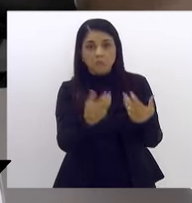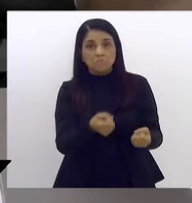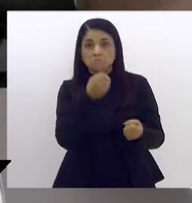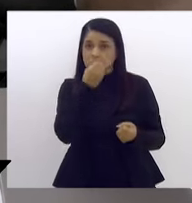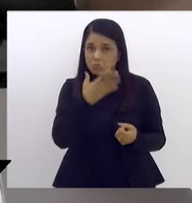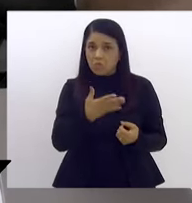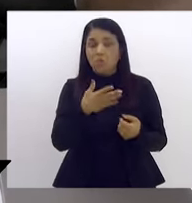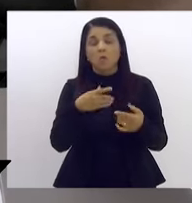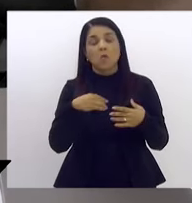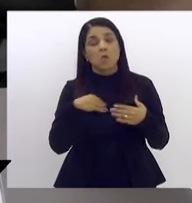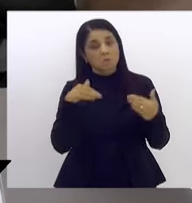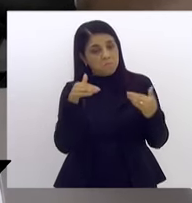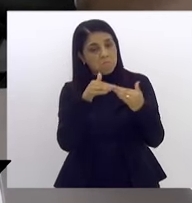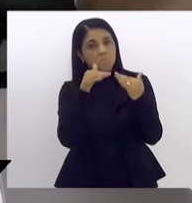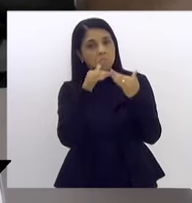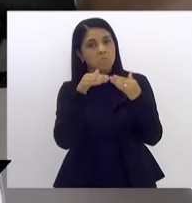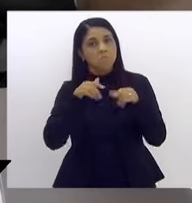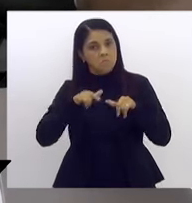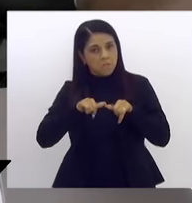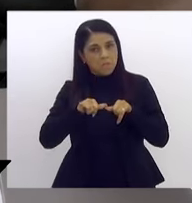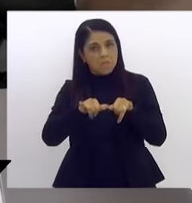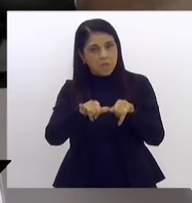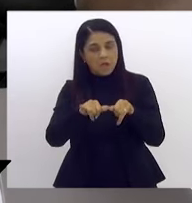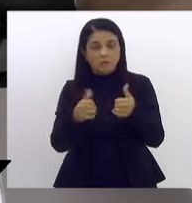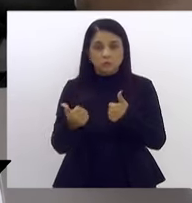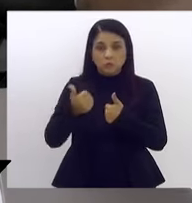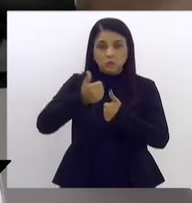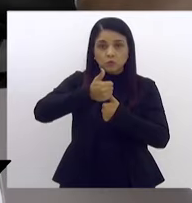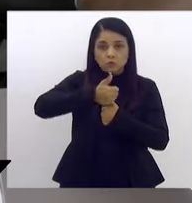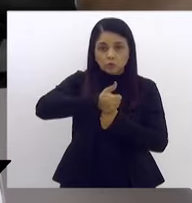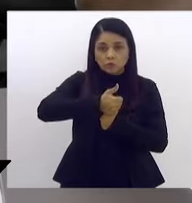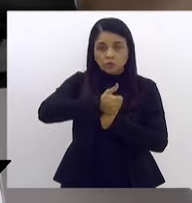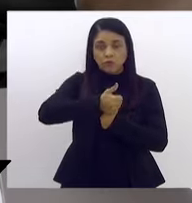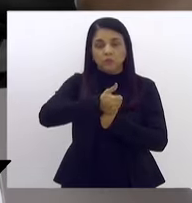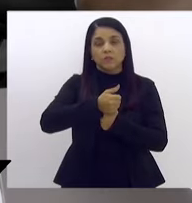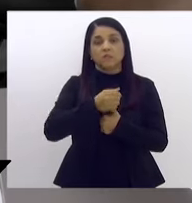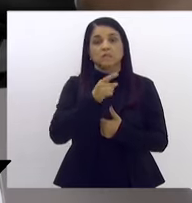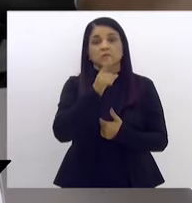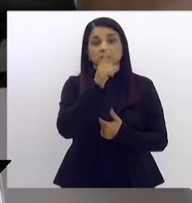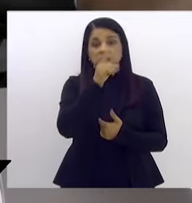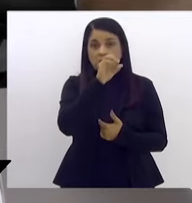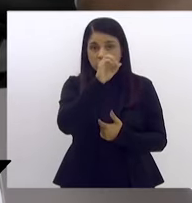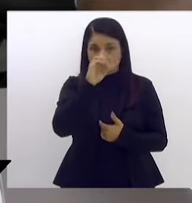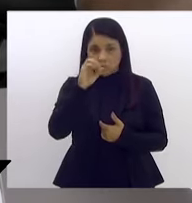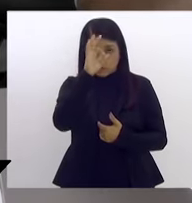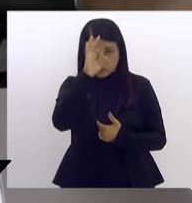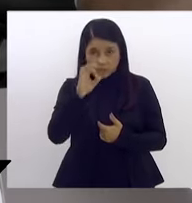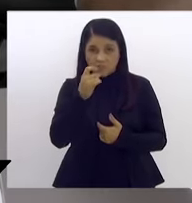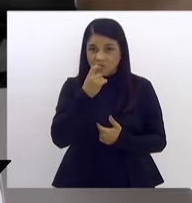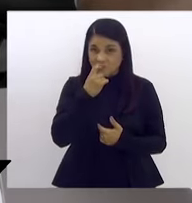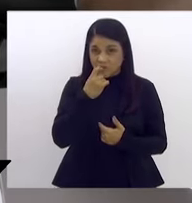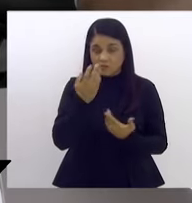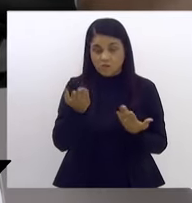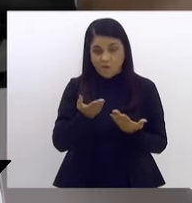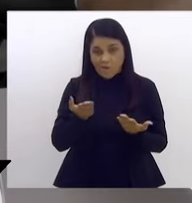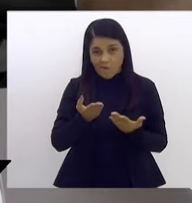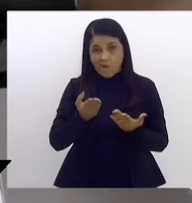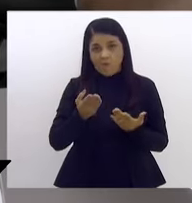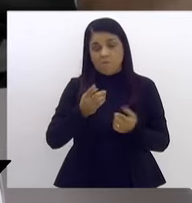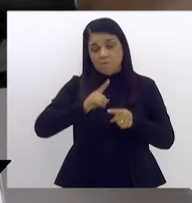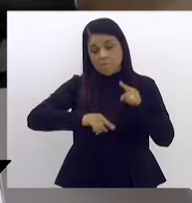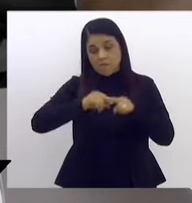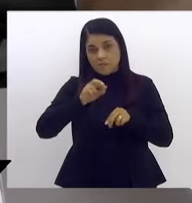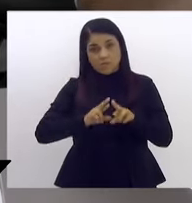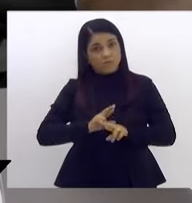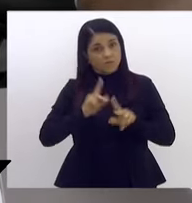Supermercados concordaram realmente substituiram as sacolas eram 100% de plástico e passaram a ser feitas majoritariamente